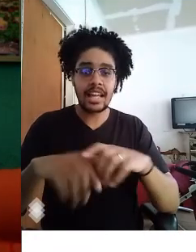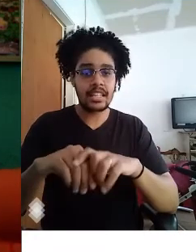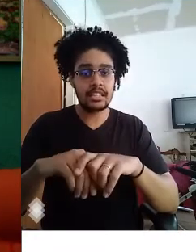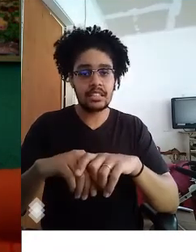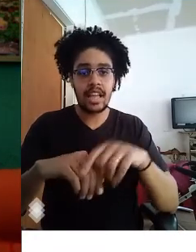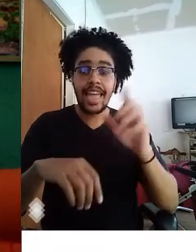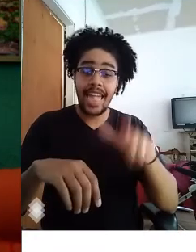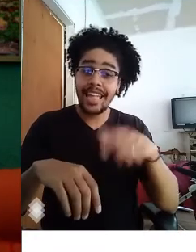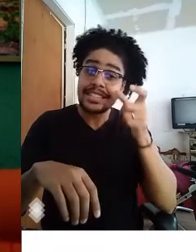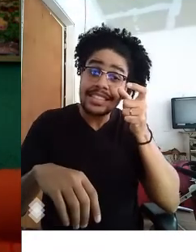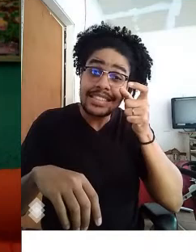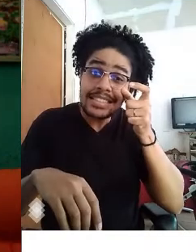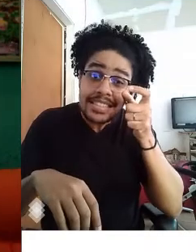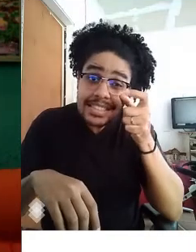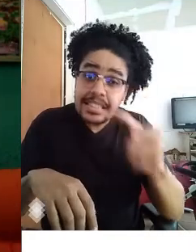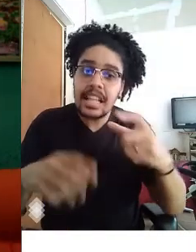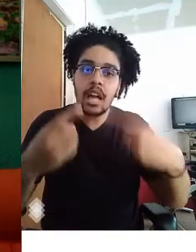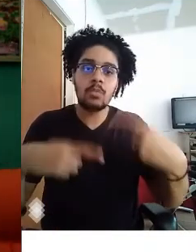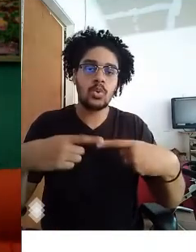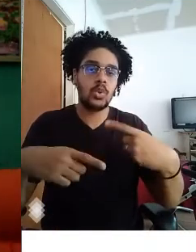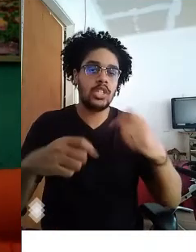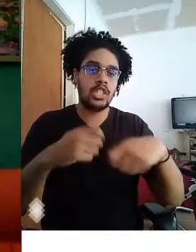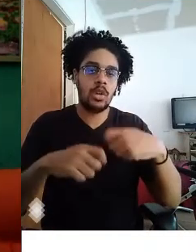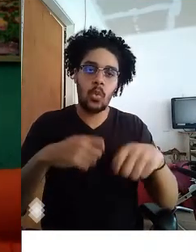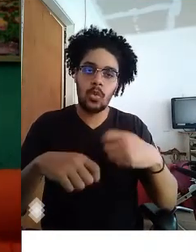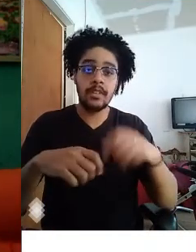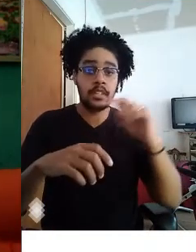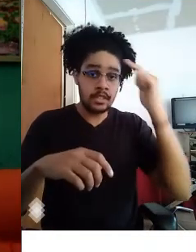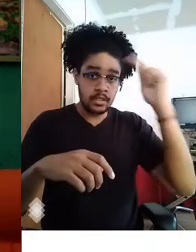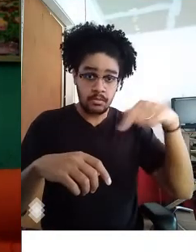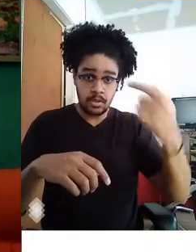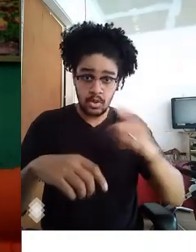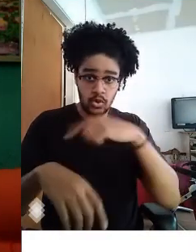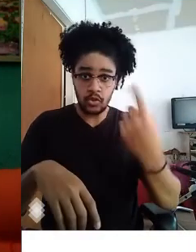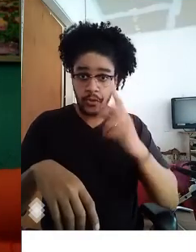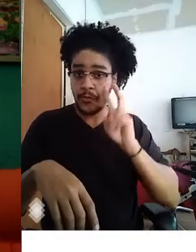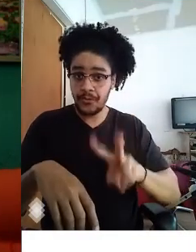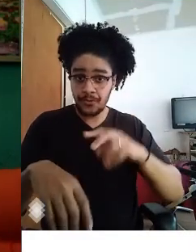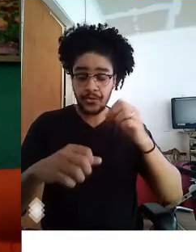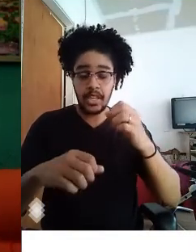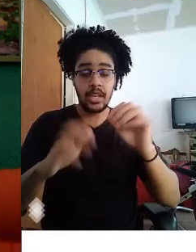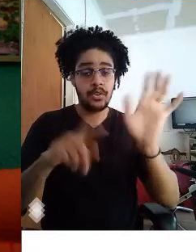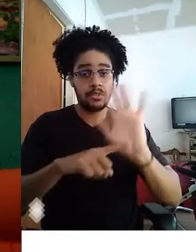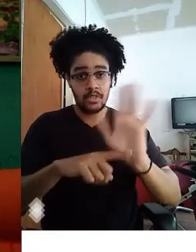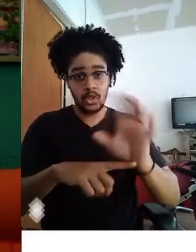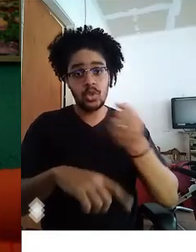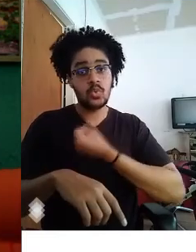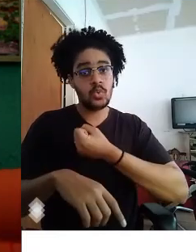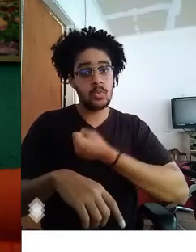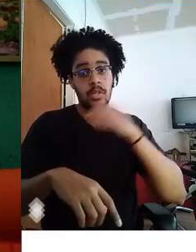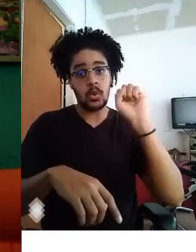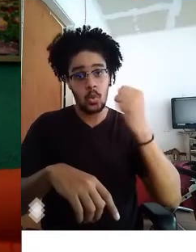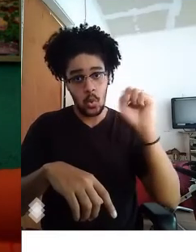com interesse político e com interesse econômico. Bom, na semana que vem a gente vai ver